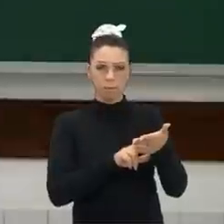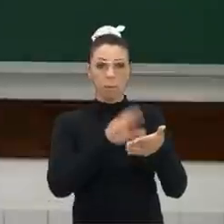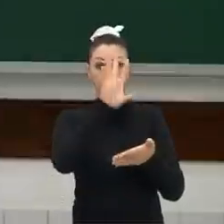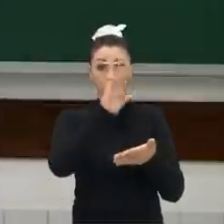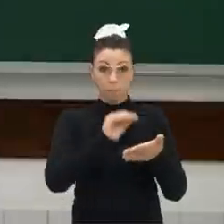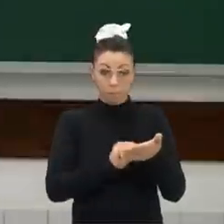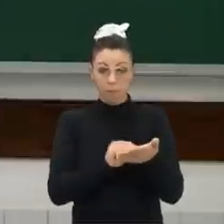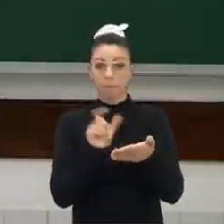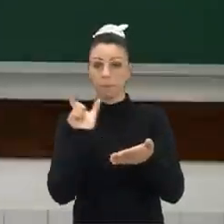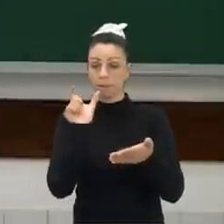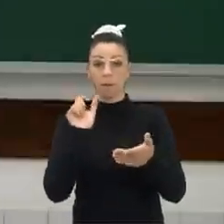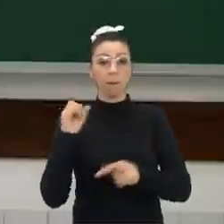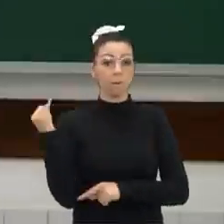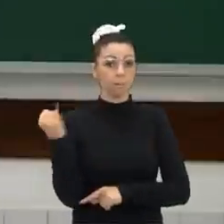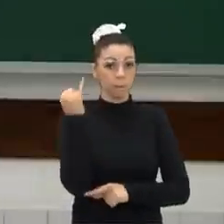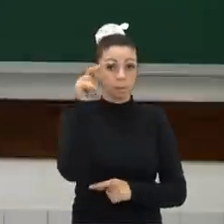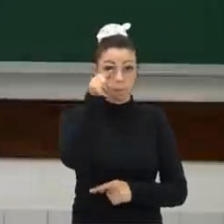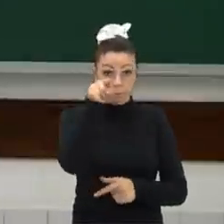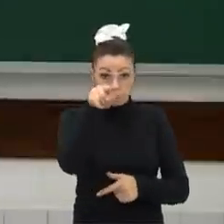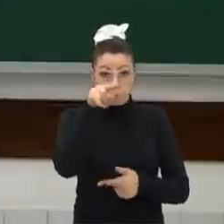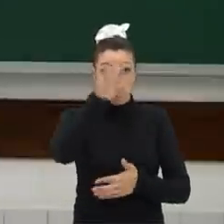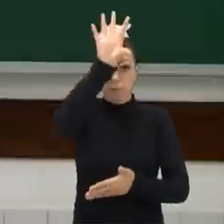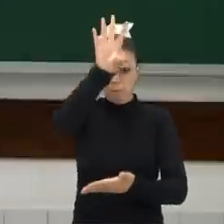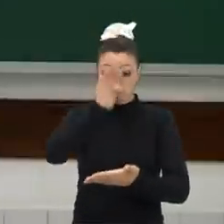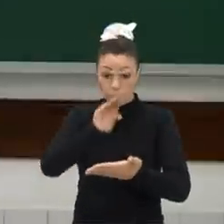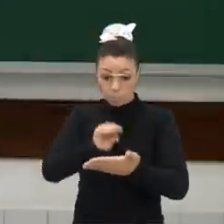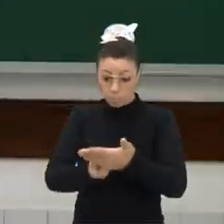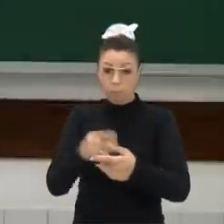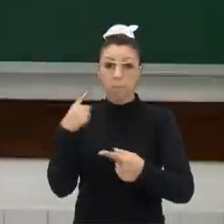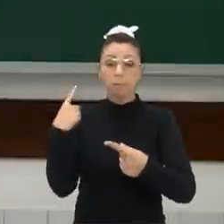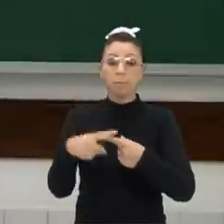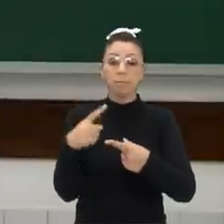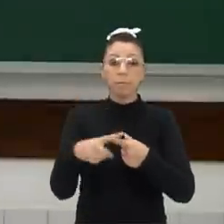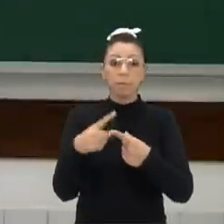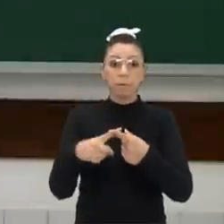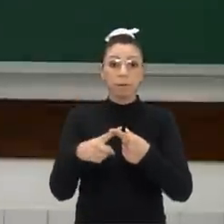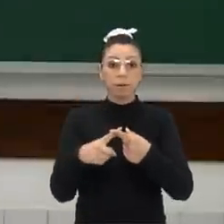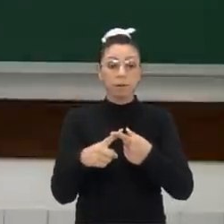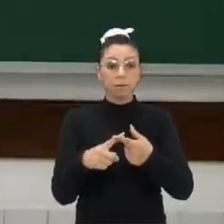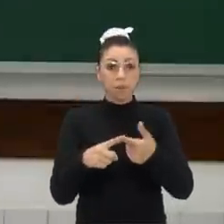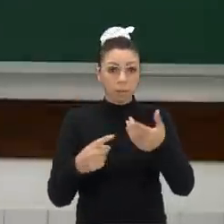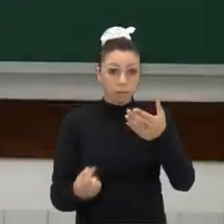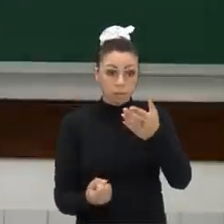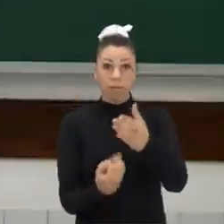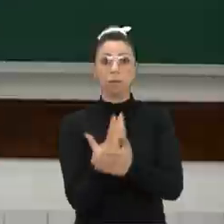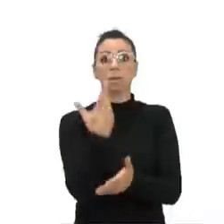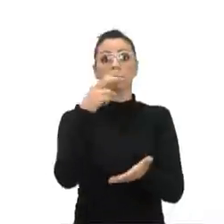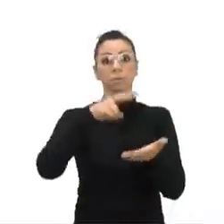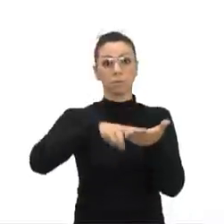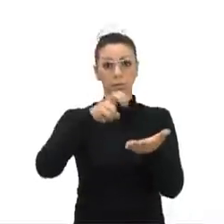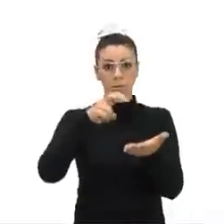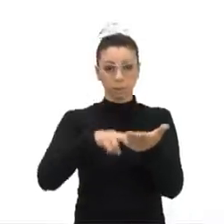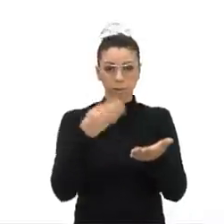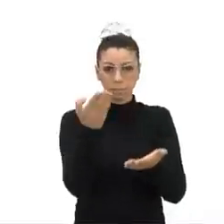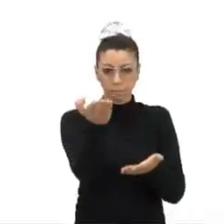é importante que vocês copiem, porque vocês vão formando o vocabulário de vocês.